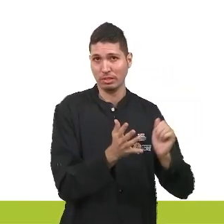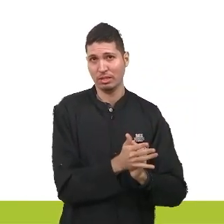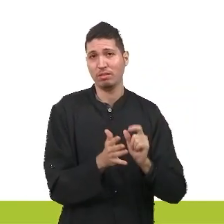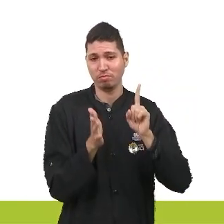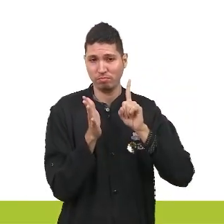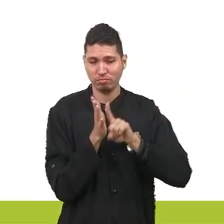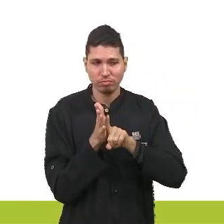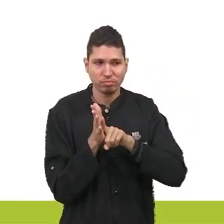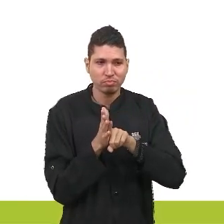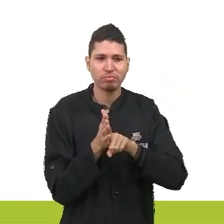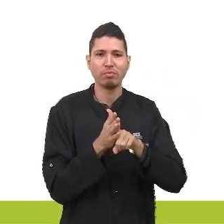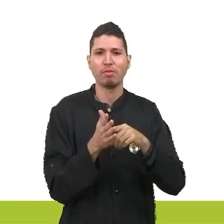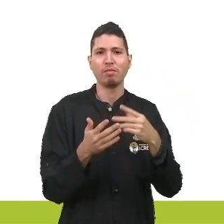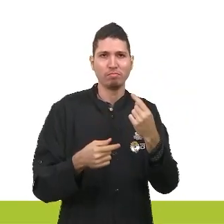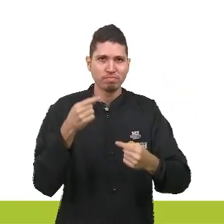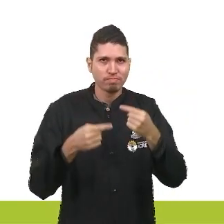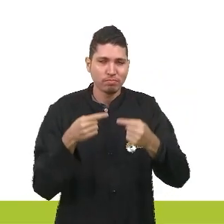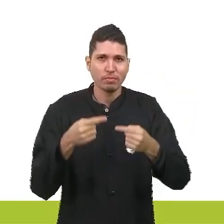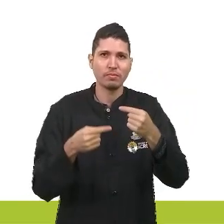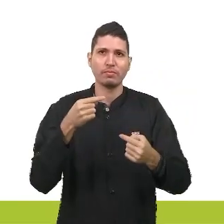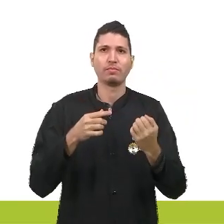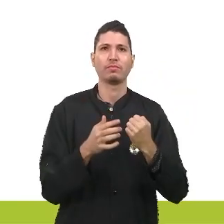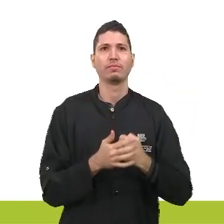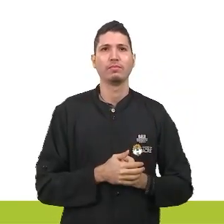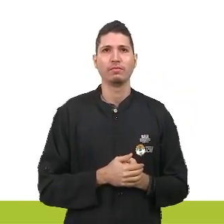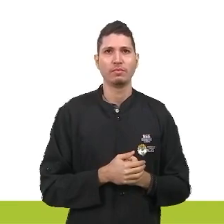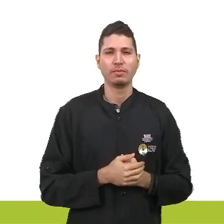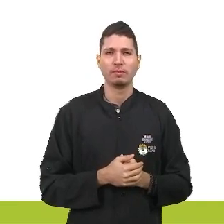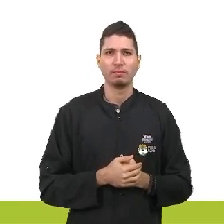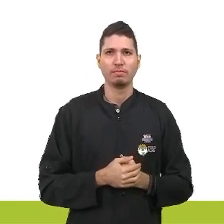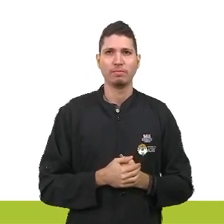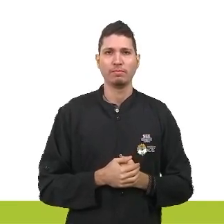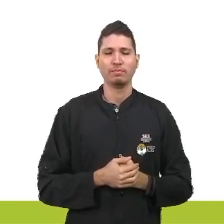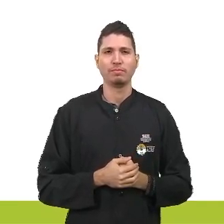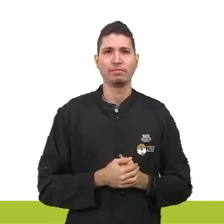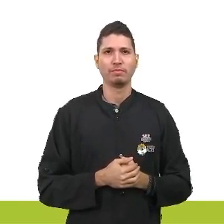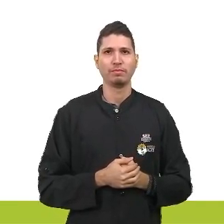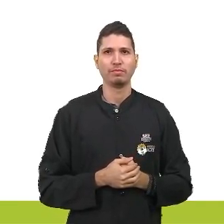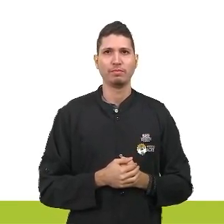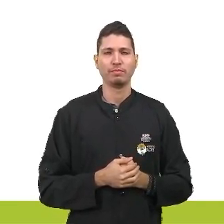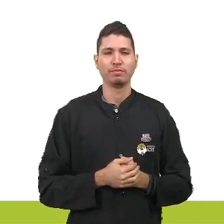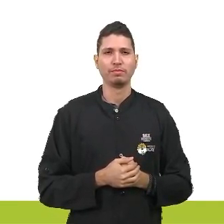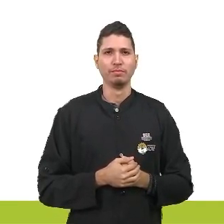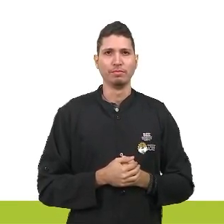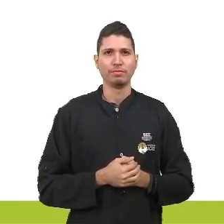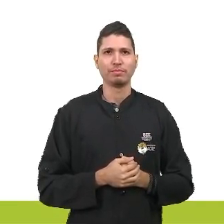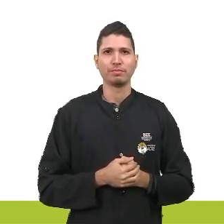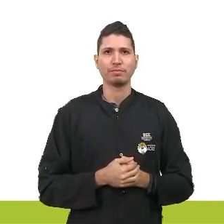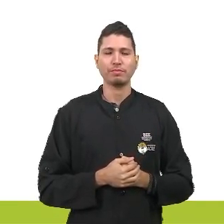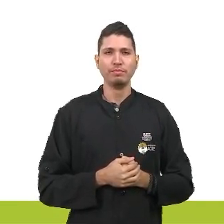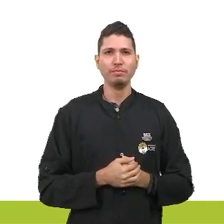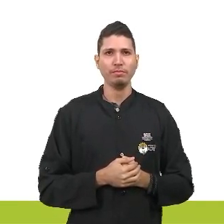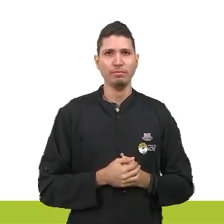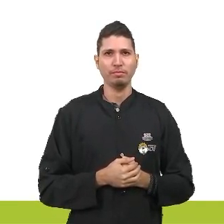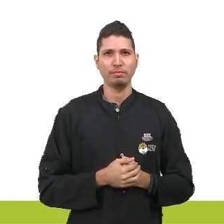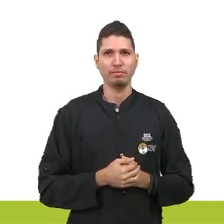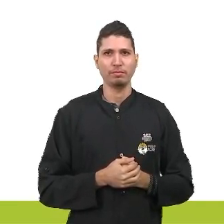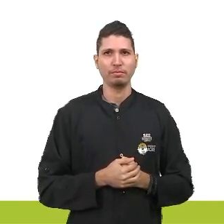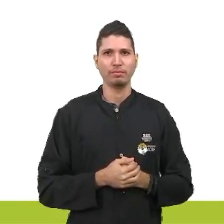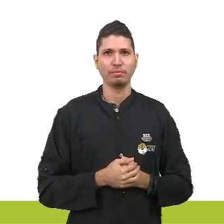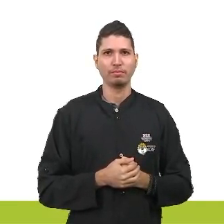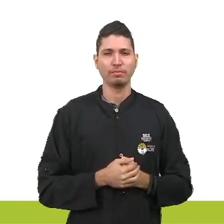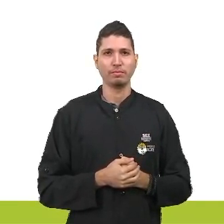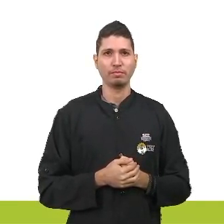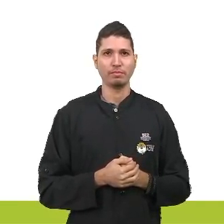altas taxas de natalidades para um país de forma exagerada, nesse caso aqui não está tão exagerado, né? Mas se houver